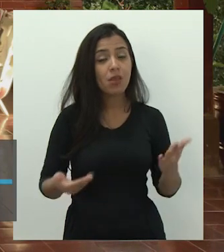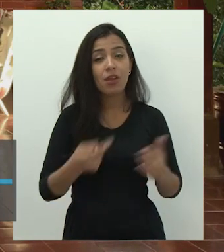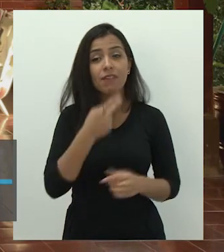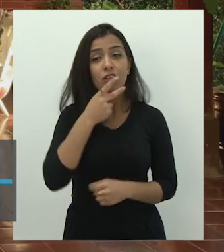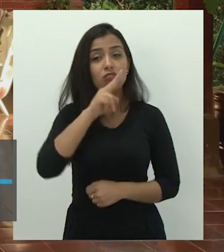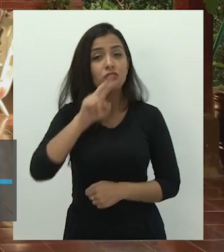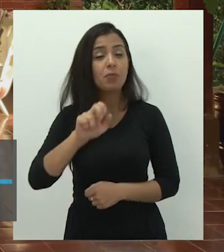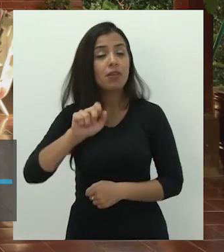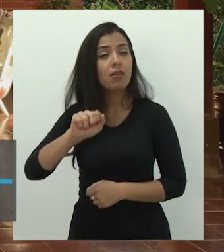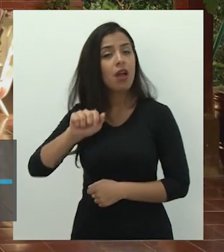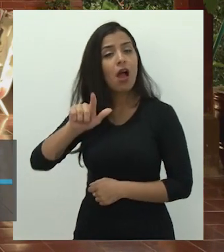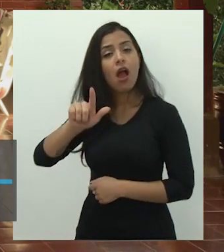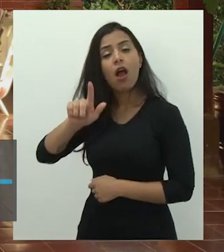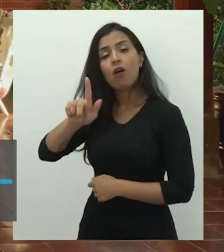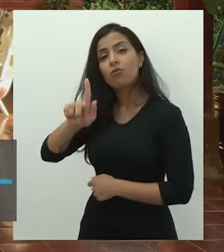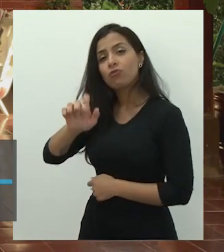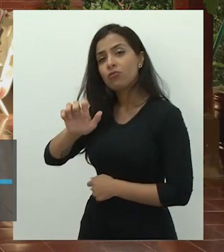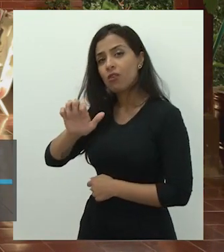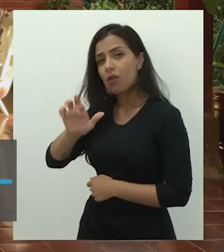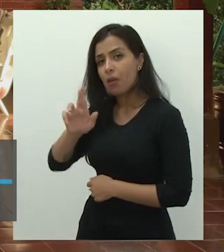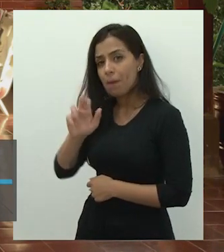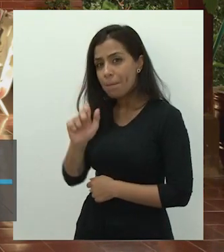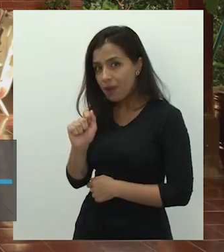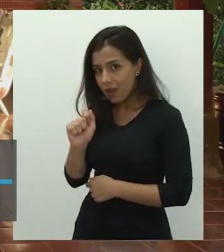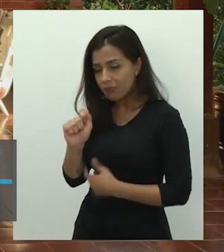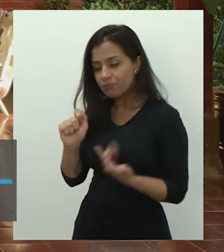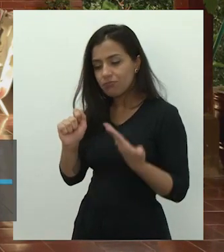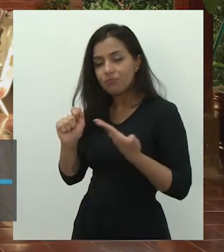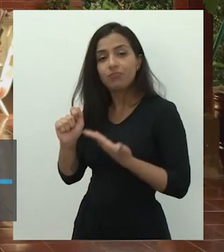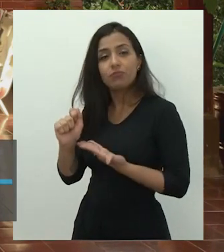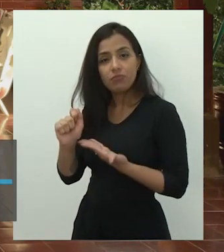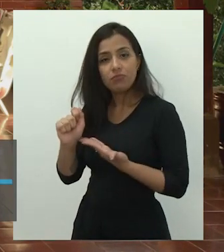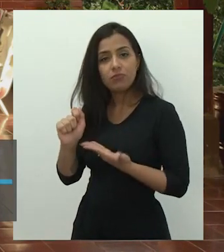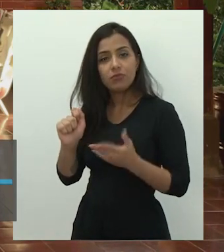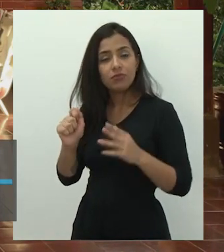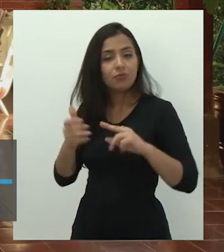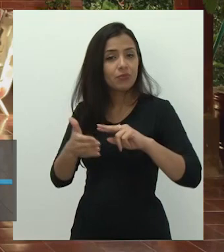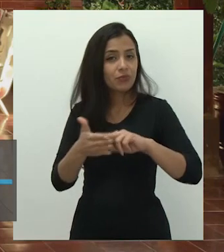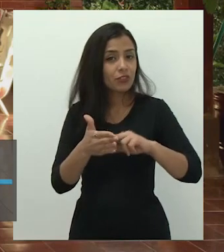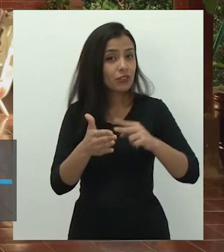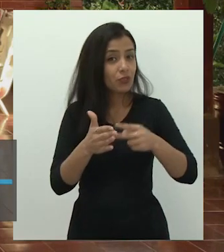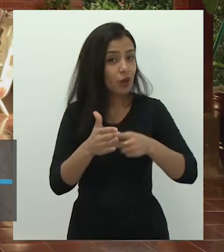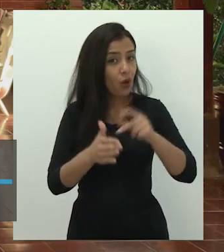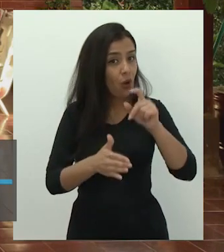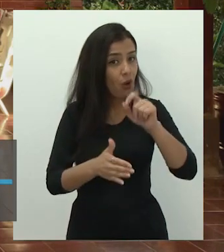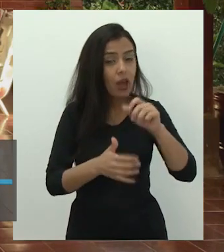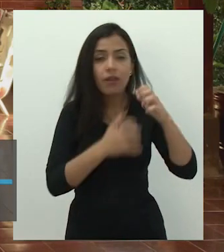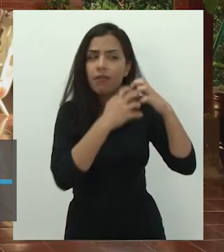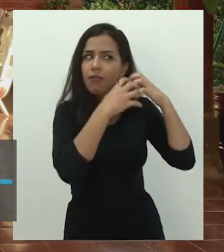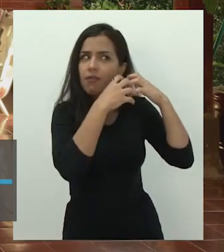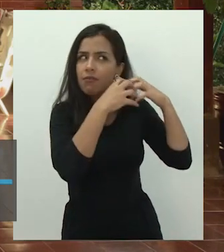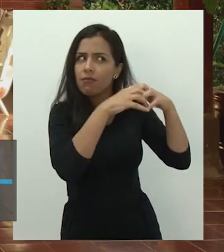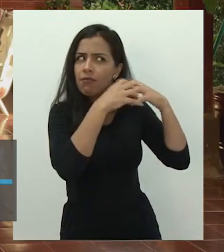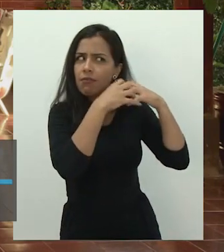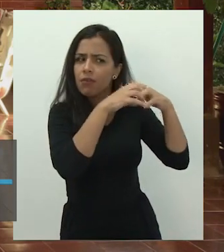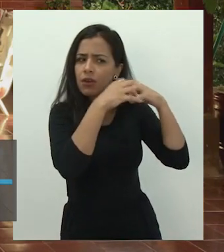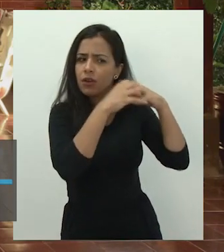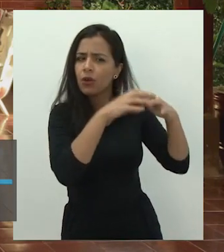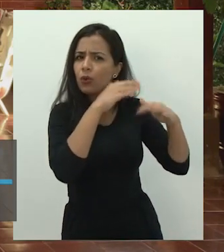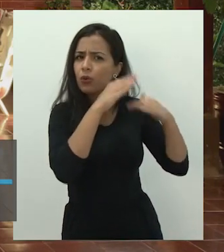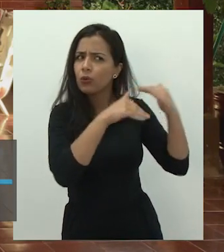que diante do que coloquei antes, trata-se de desenvolver o pensamento algébrico.